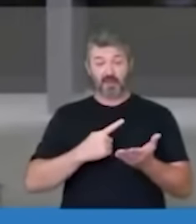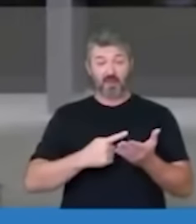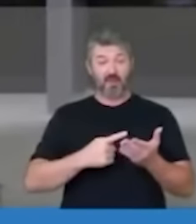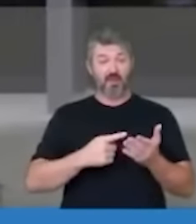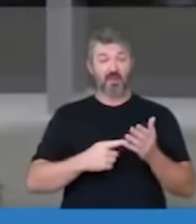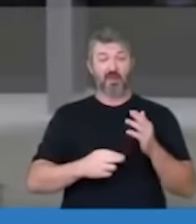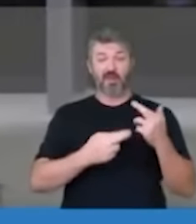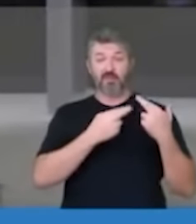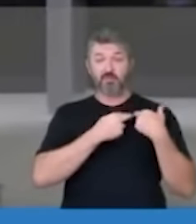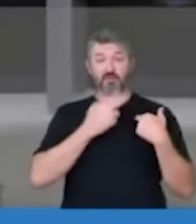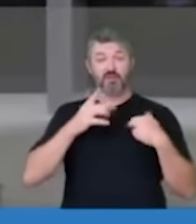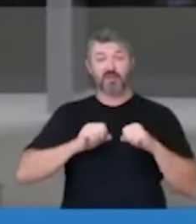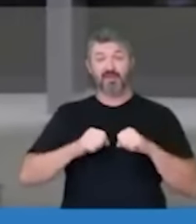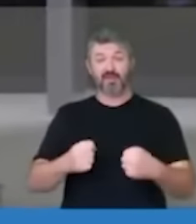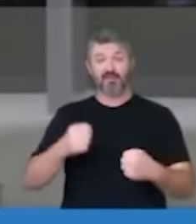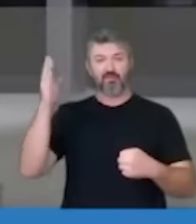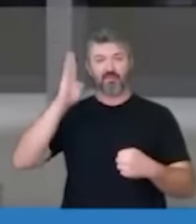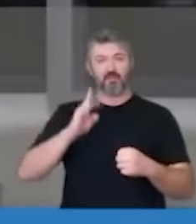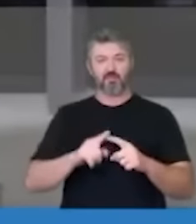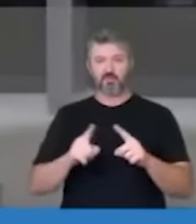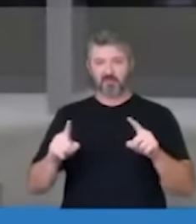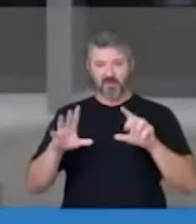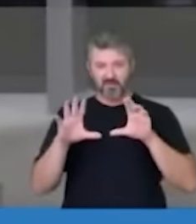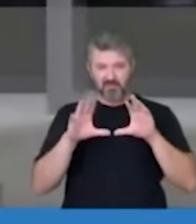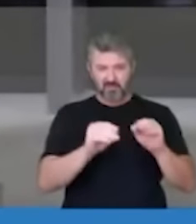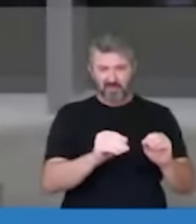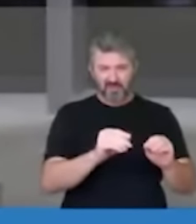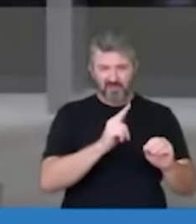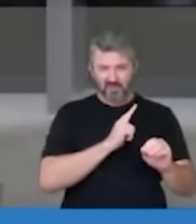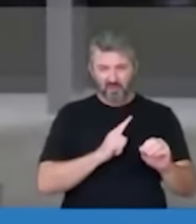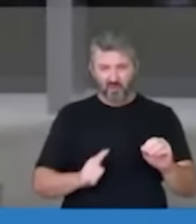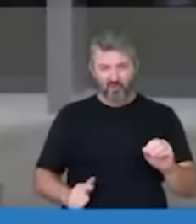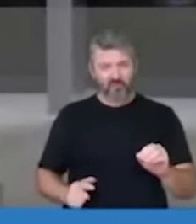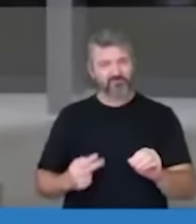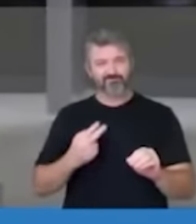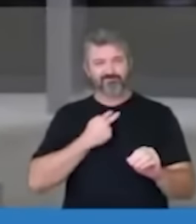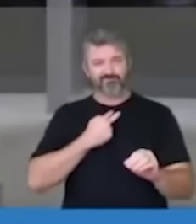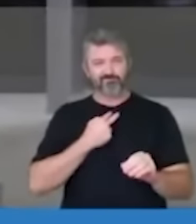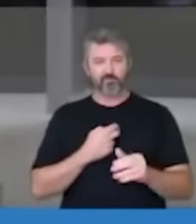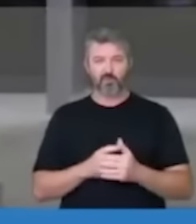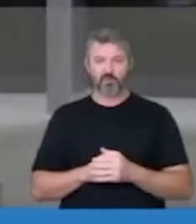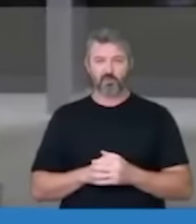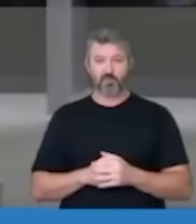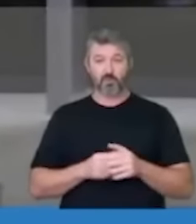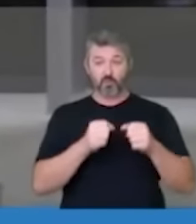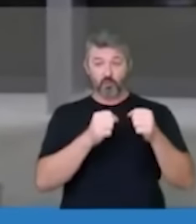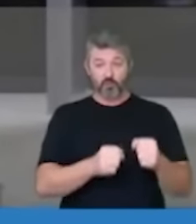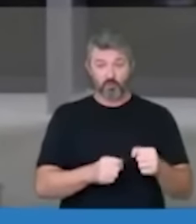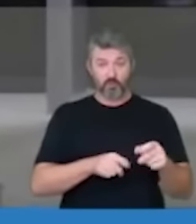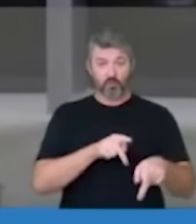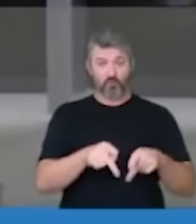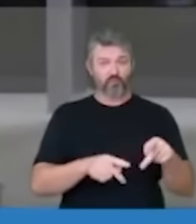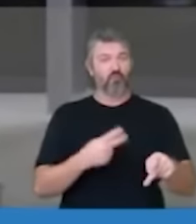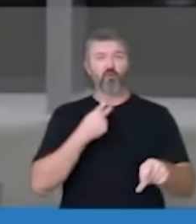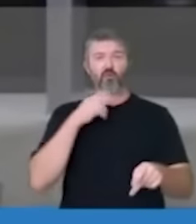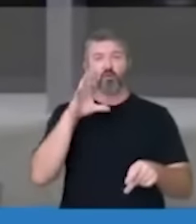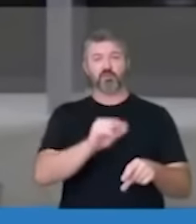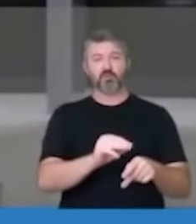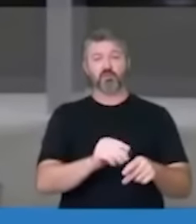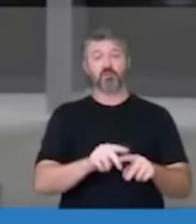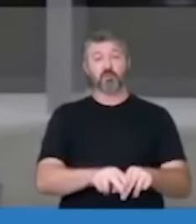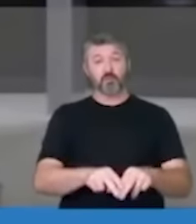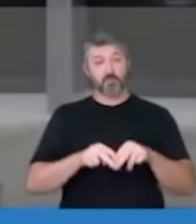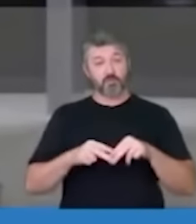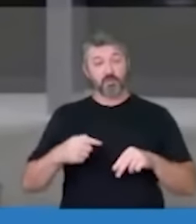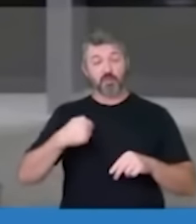território brasileiro, mas jamais intervir no governo, nos governos e muito menos na soberania popular. Por isso eu digo